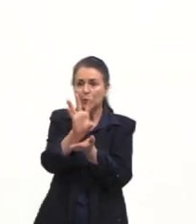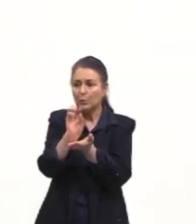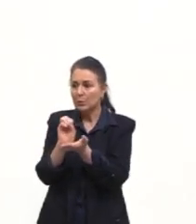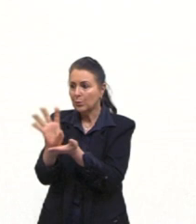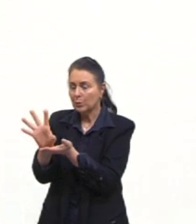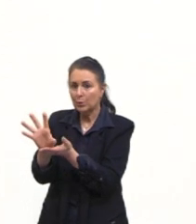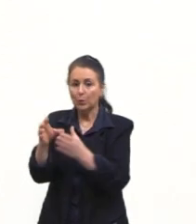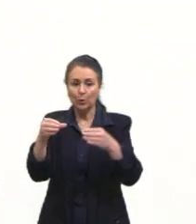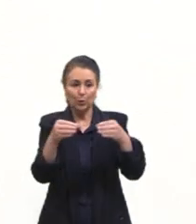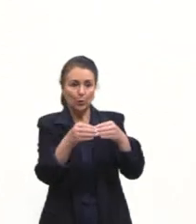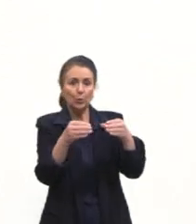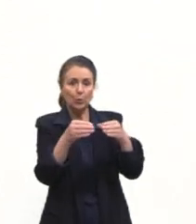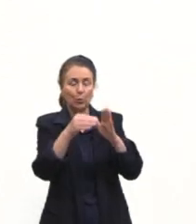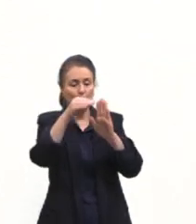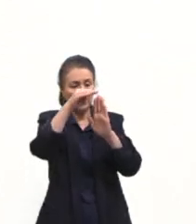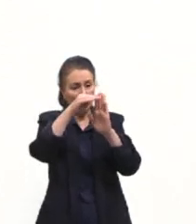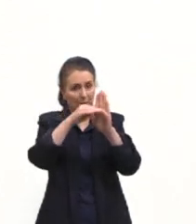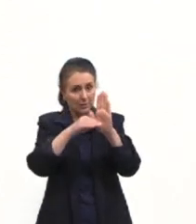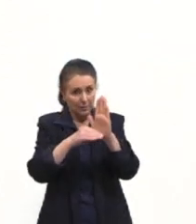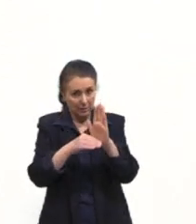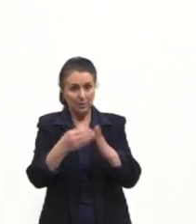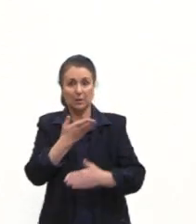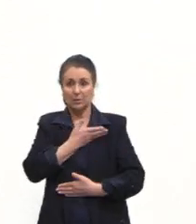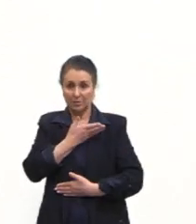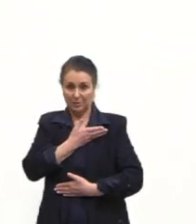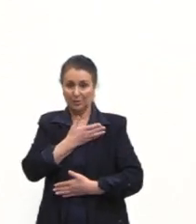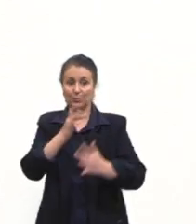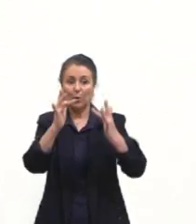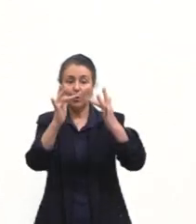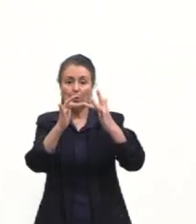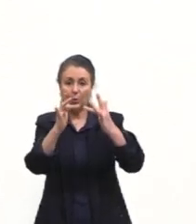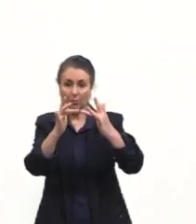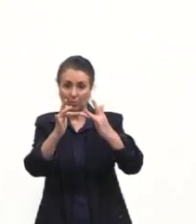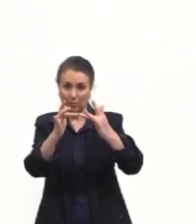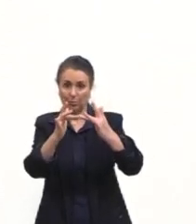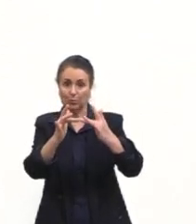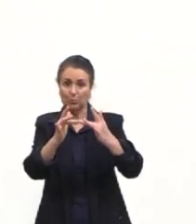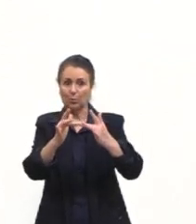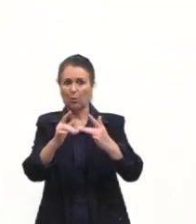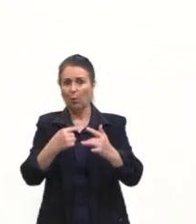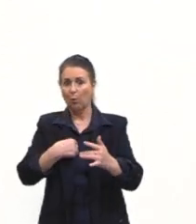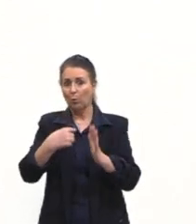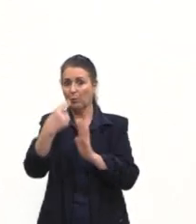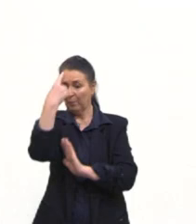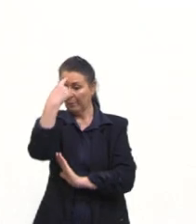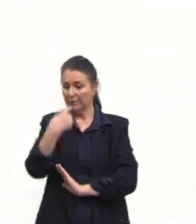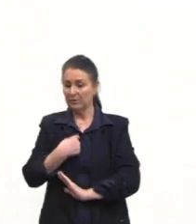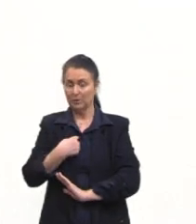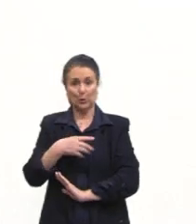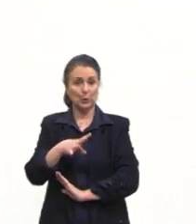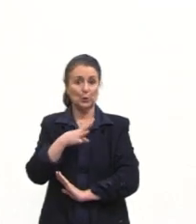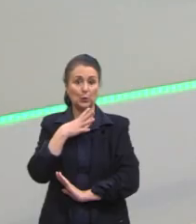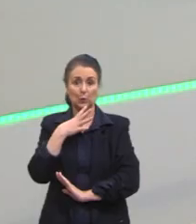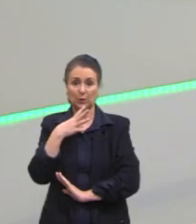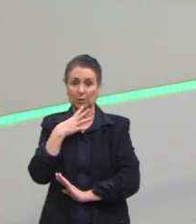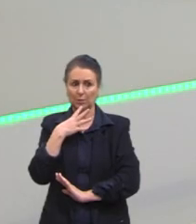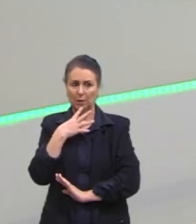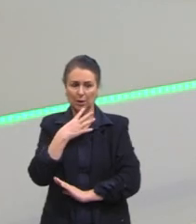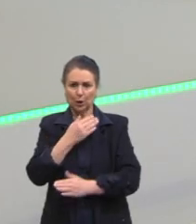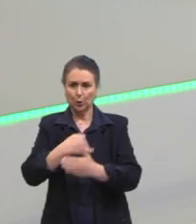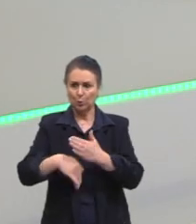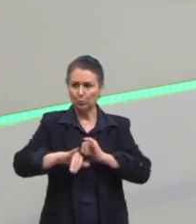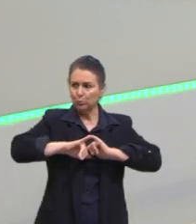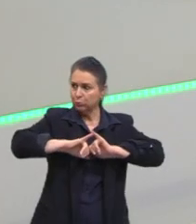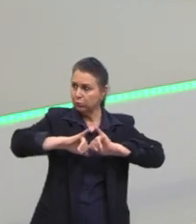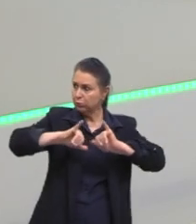grupos, listas de transmissão e contatos ou perfis desconhecidos, né? Tudo aquilo que corre muito rápido tem